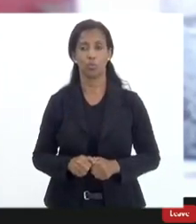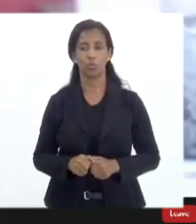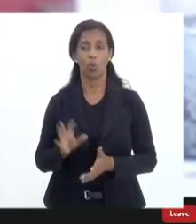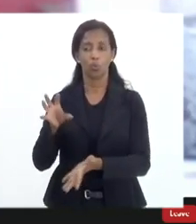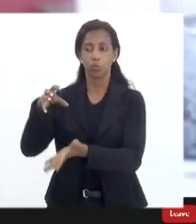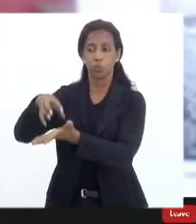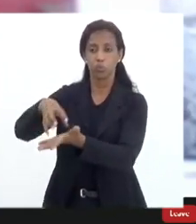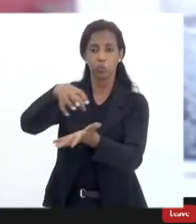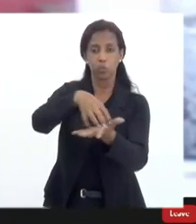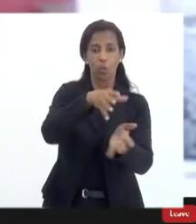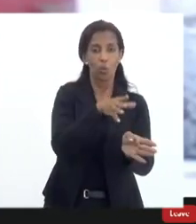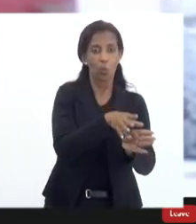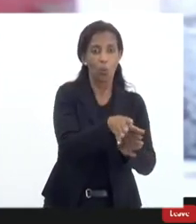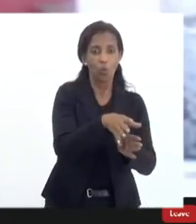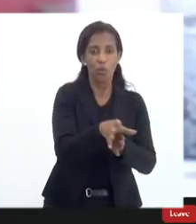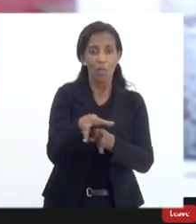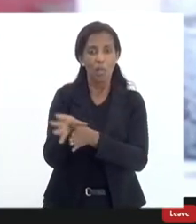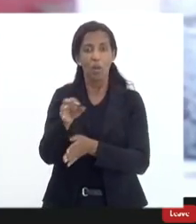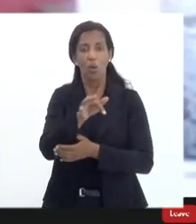dos conselhos de Fundeb,